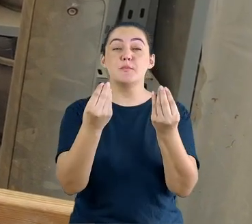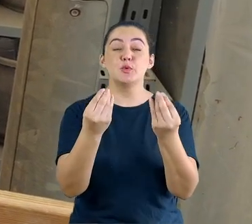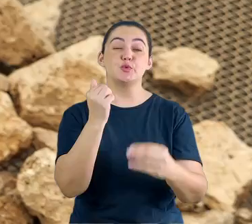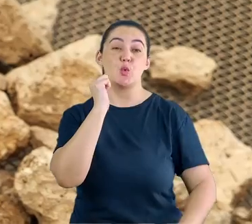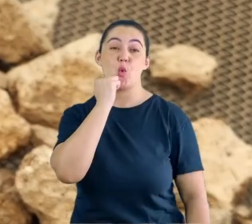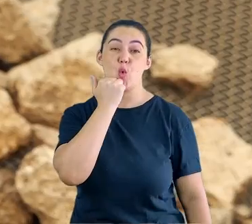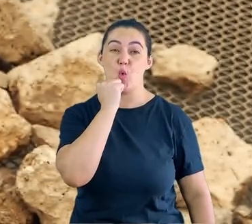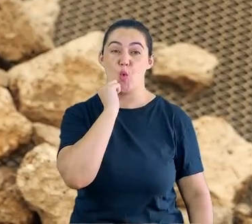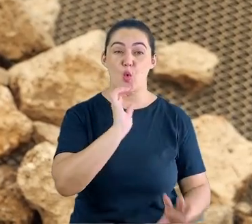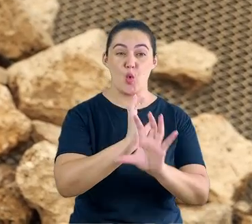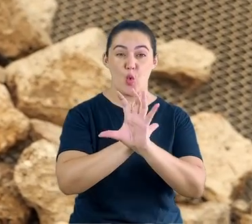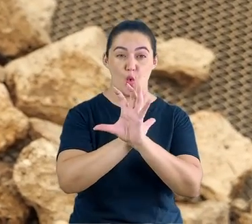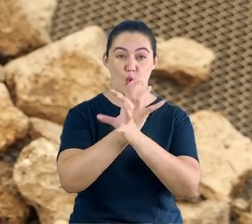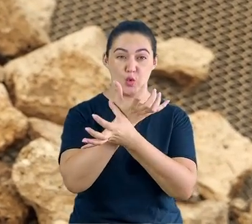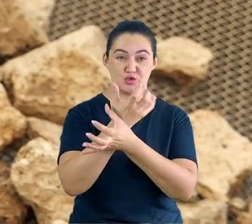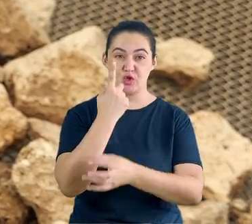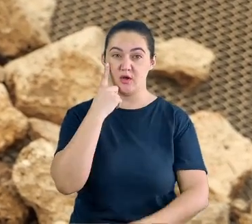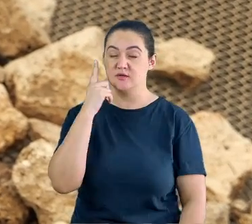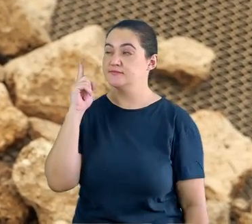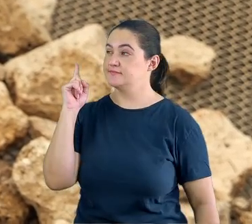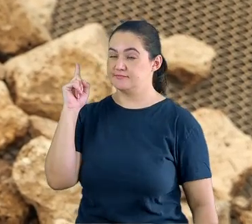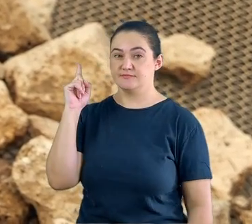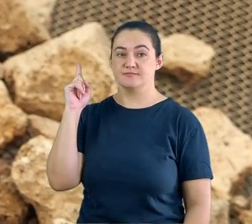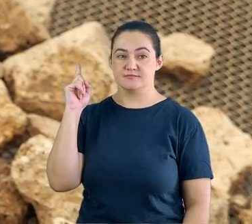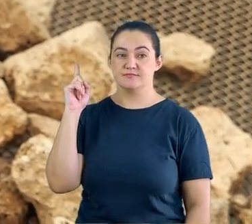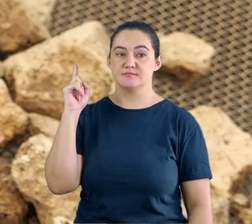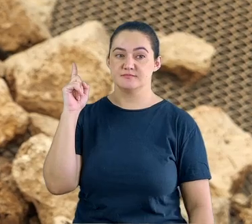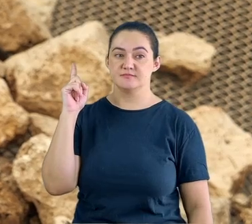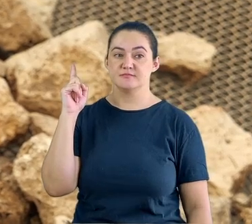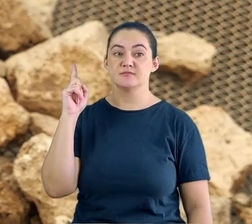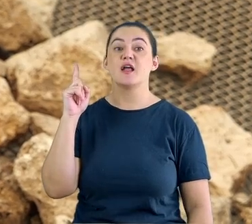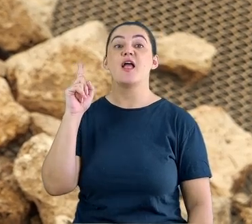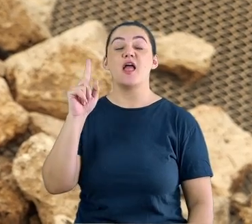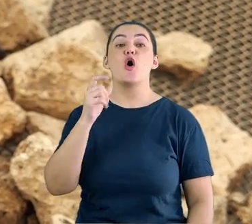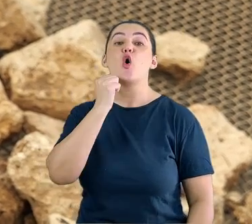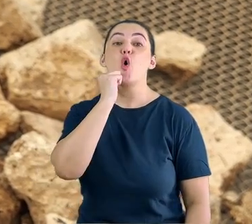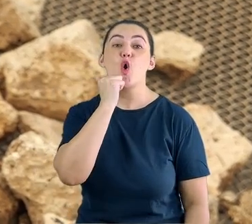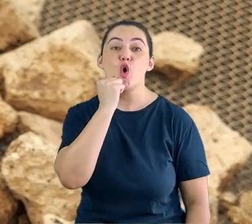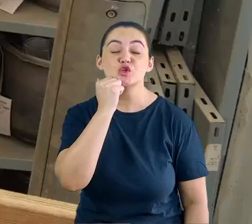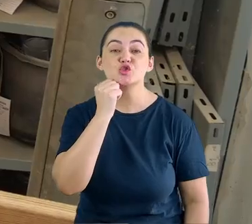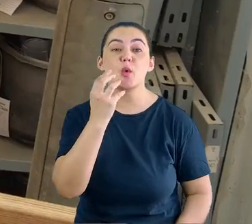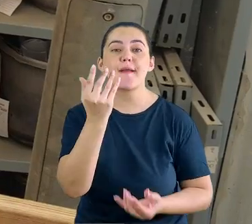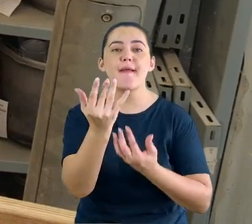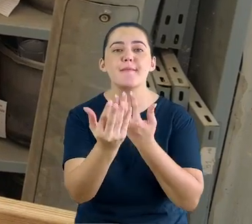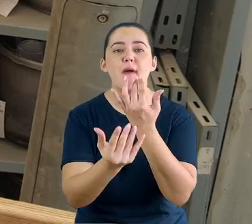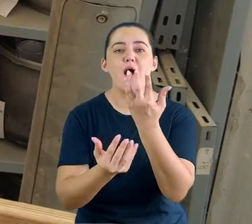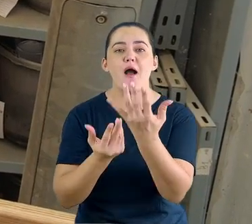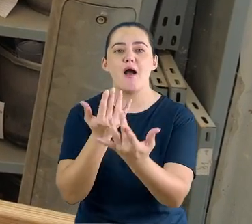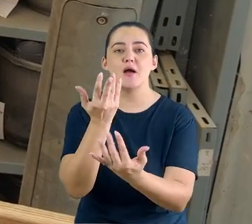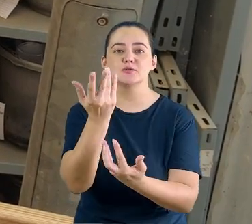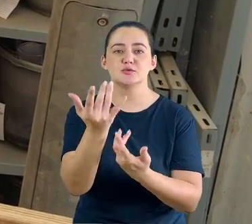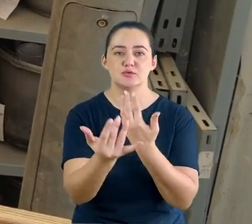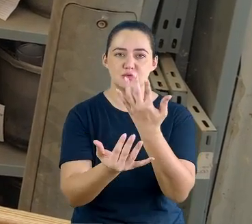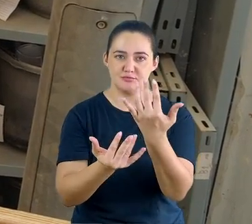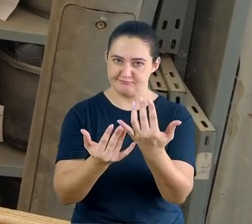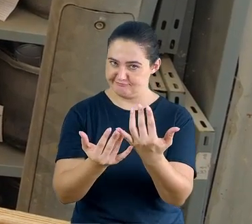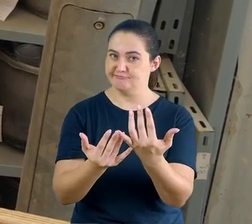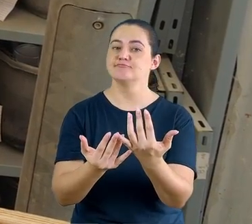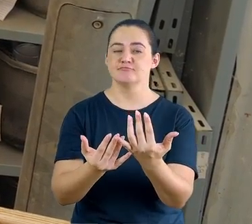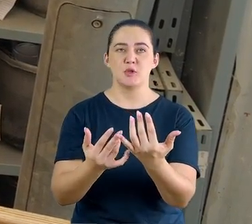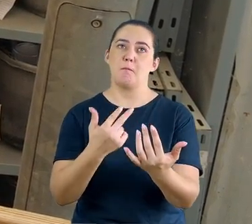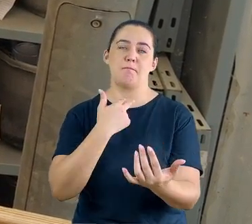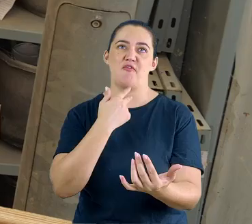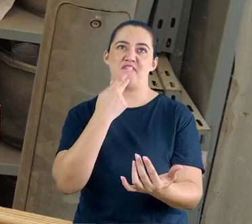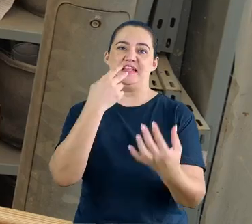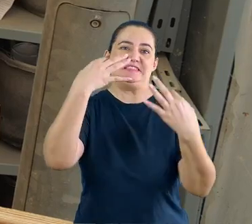de animais e alguns ossos mostrando marcas de queimado. Nós não podemos afirmar com certeza